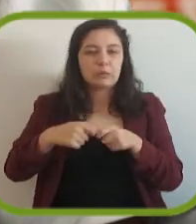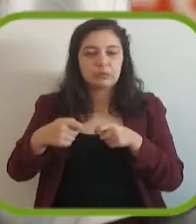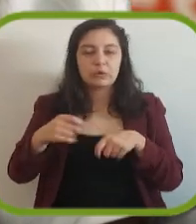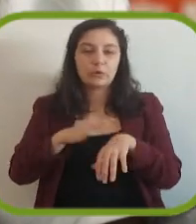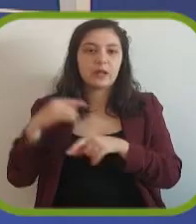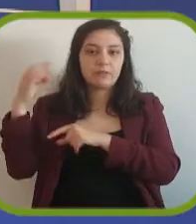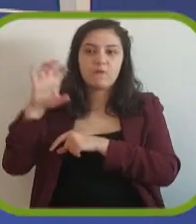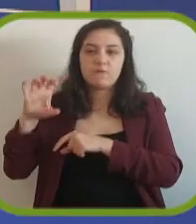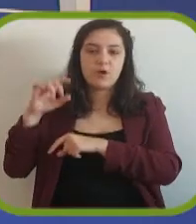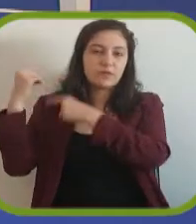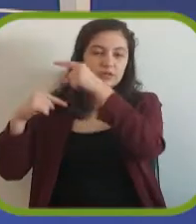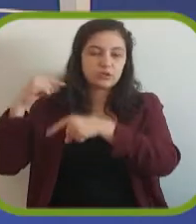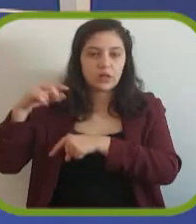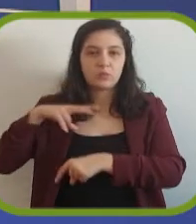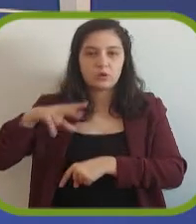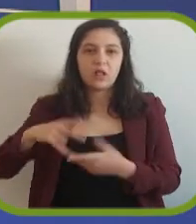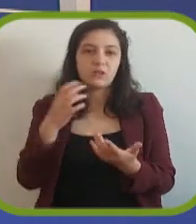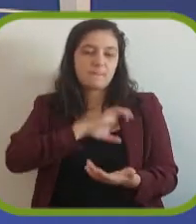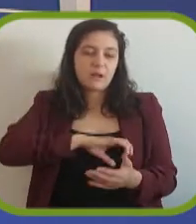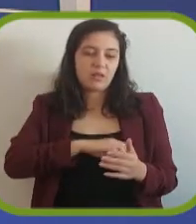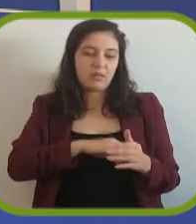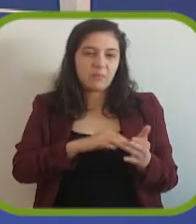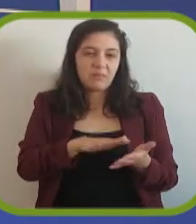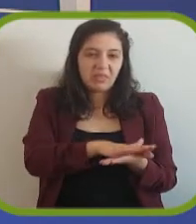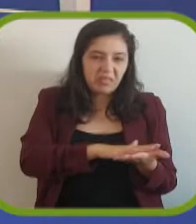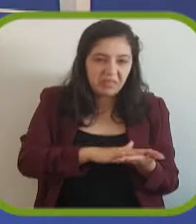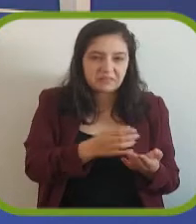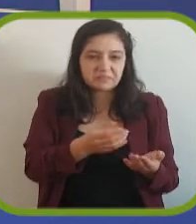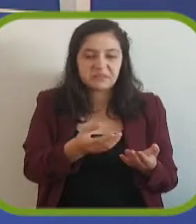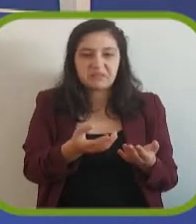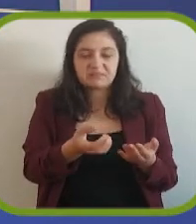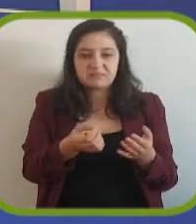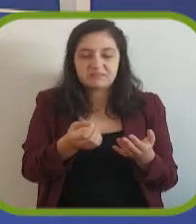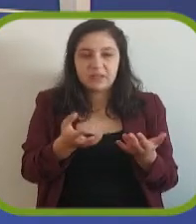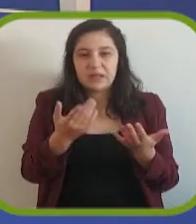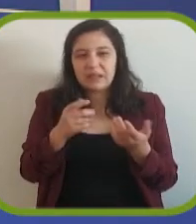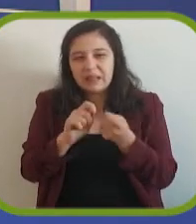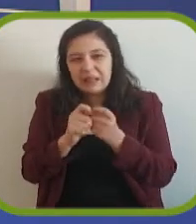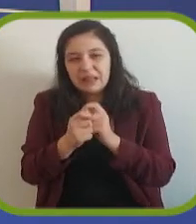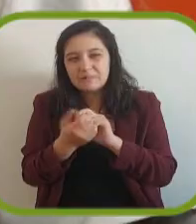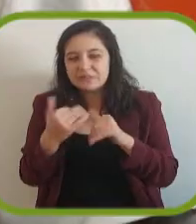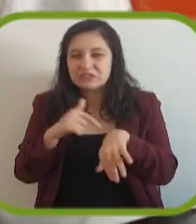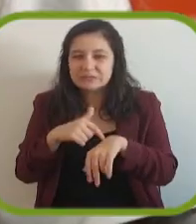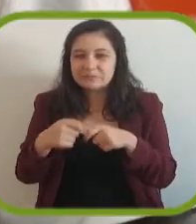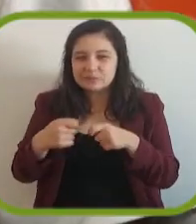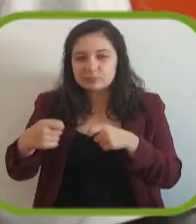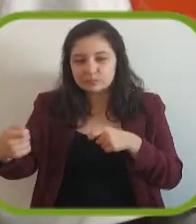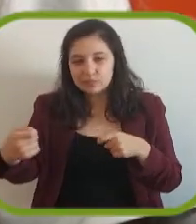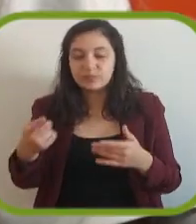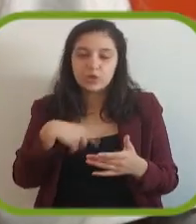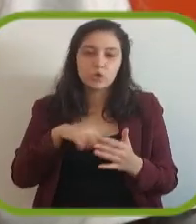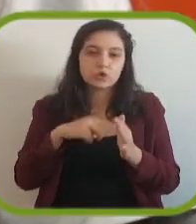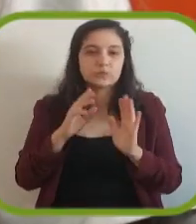modelo que era um modelo tradicional em Portugal, assente em baixos salários, em precariedade deprimante, que está a alterar-se, mas isso leva tempo. E, de facto,